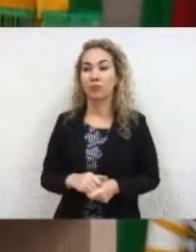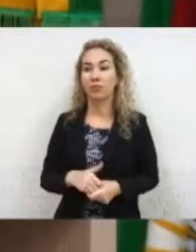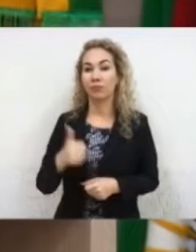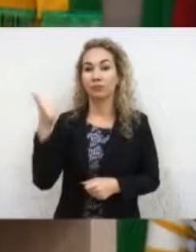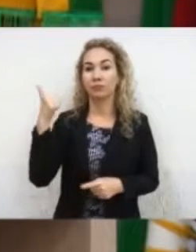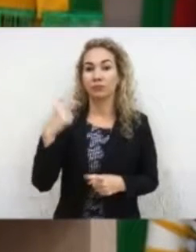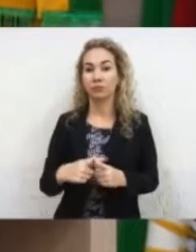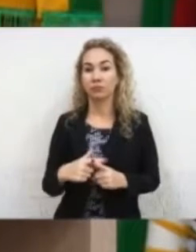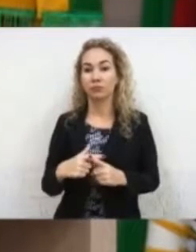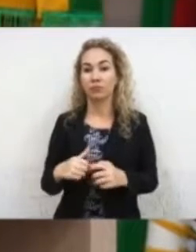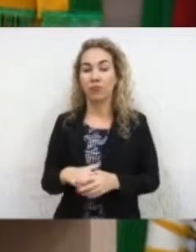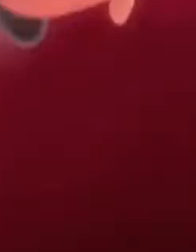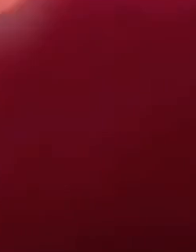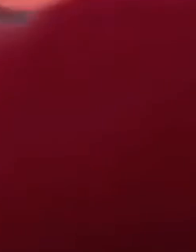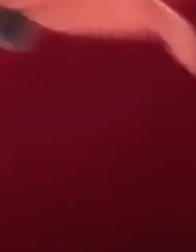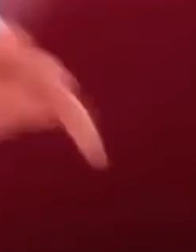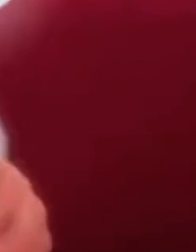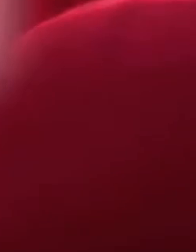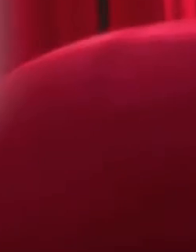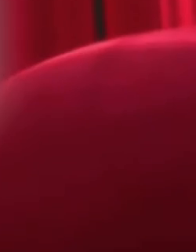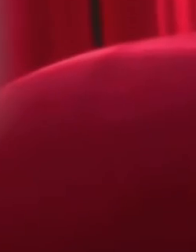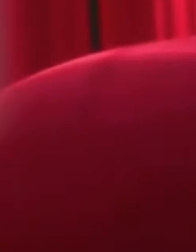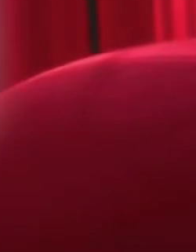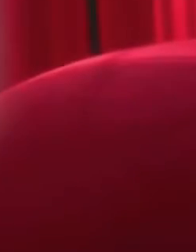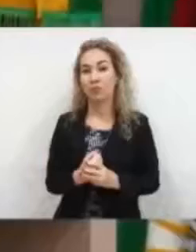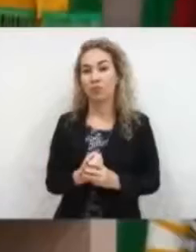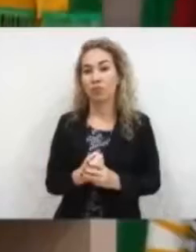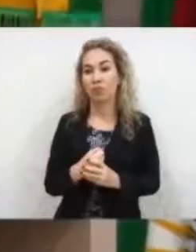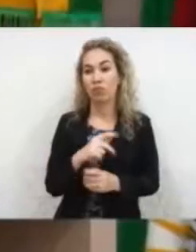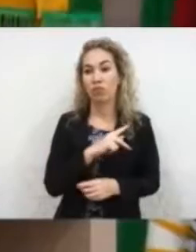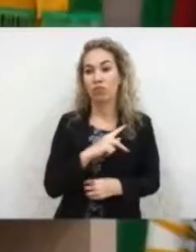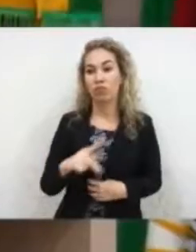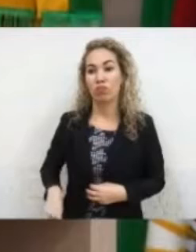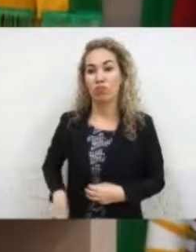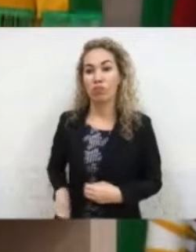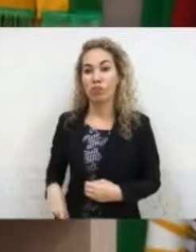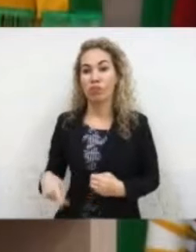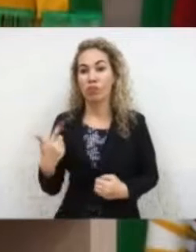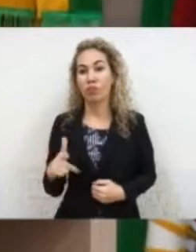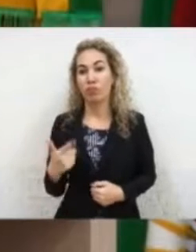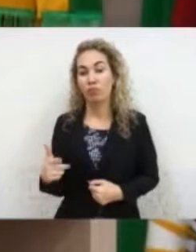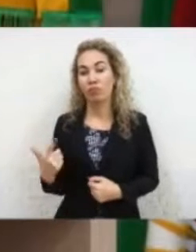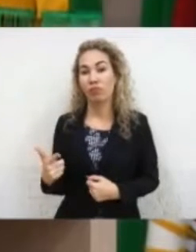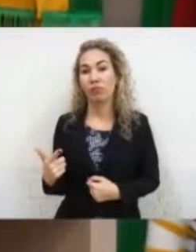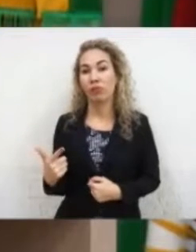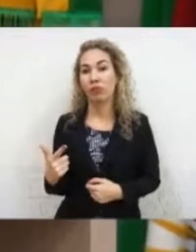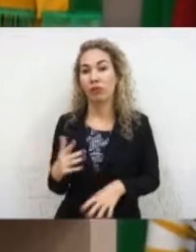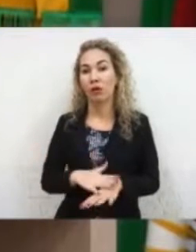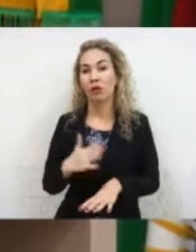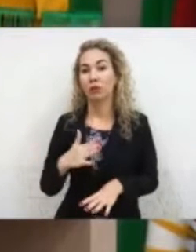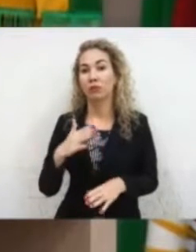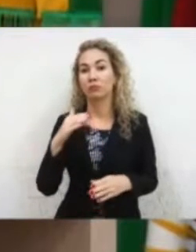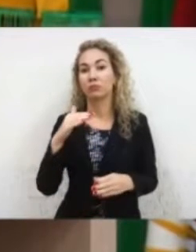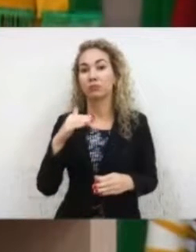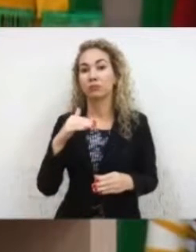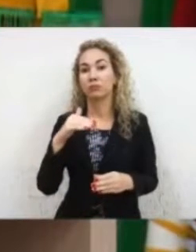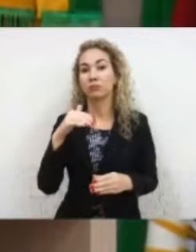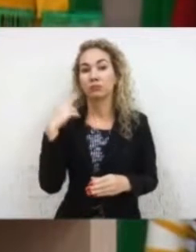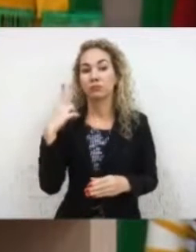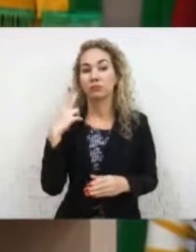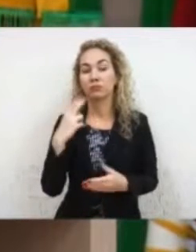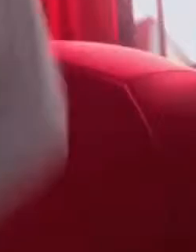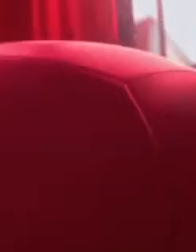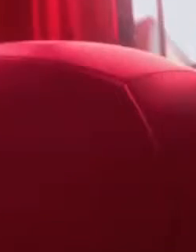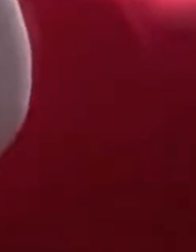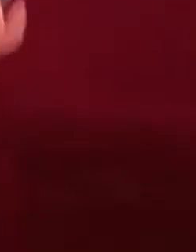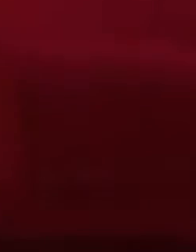A primeira vez. A primeira vez em que o presidente não teve a maioria dos